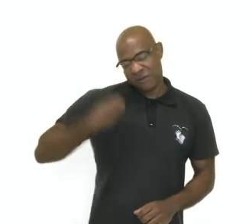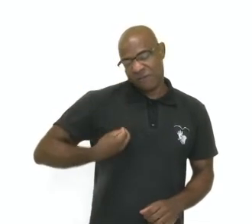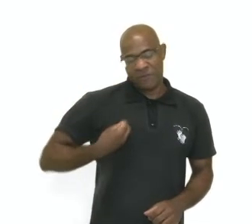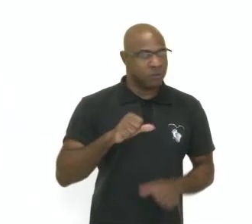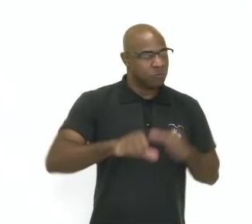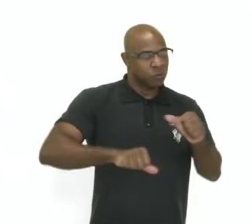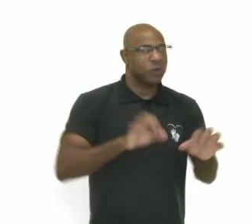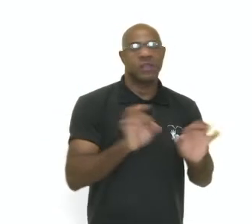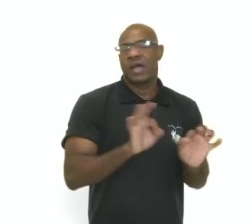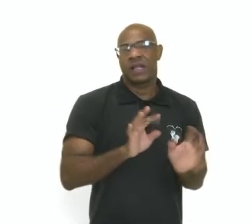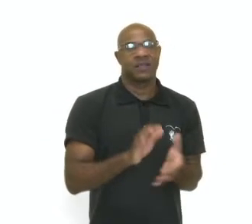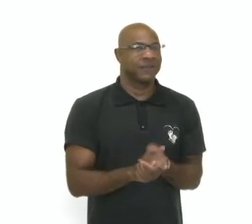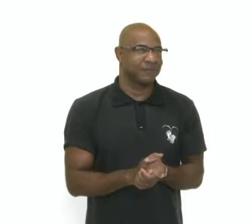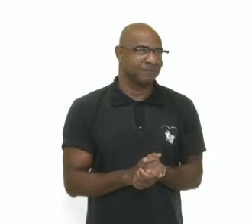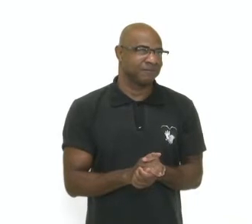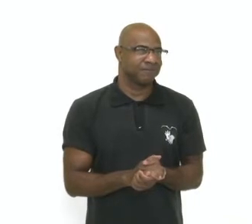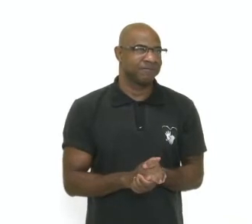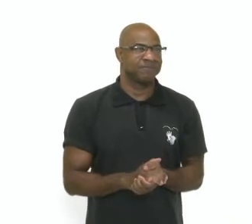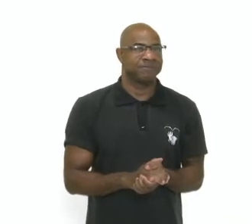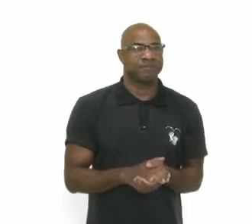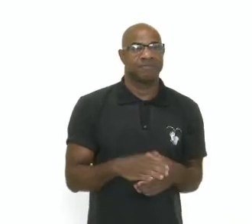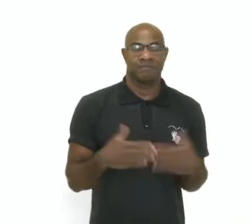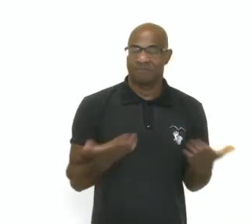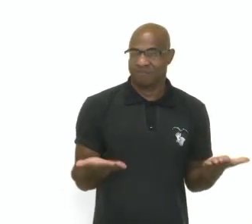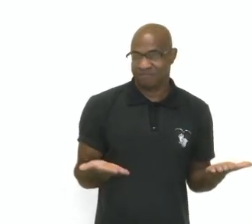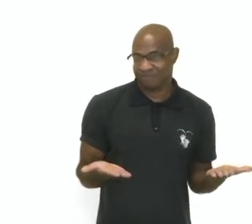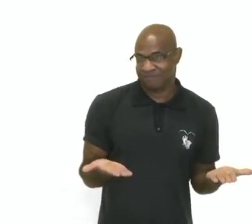pandemia trouxe novidades cotidianas.